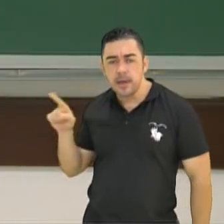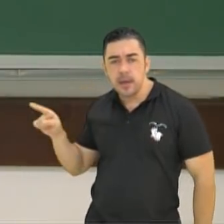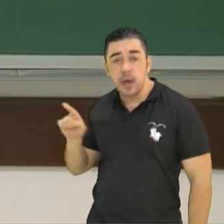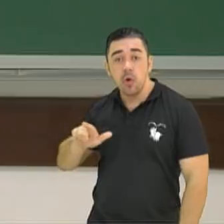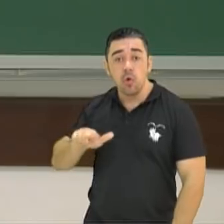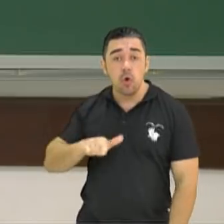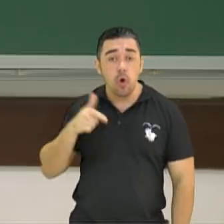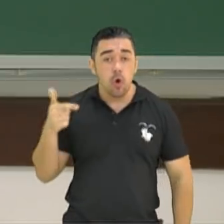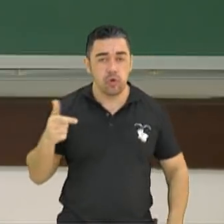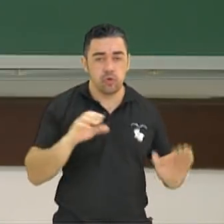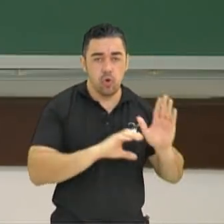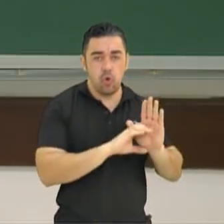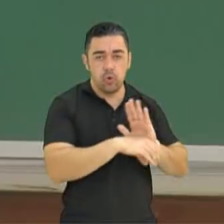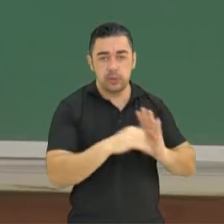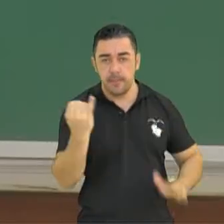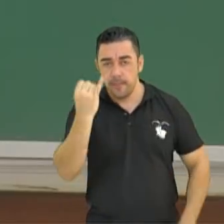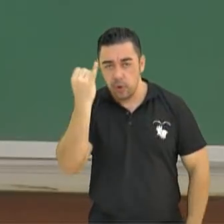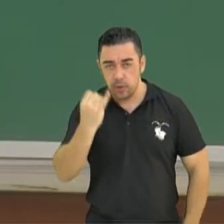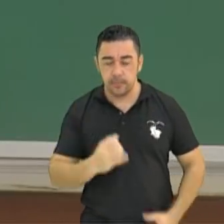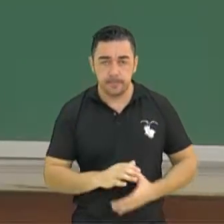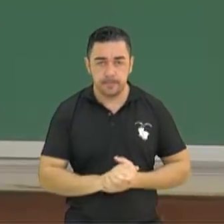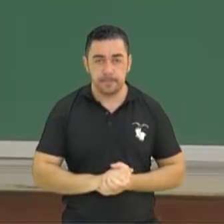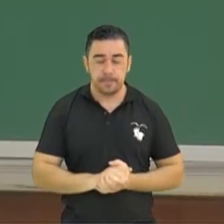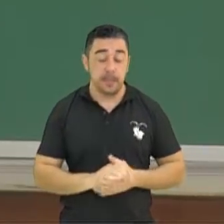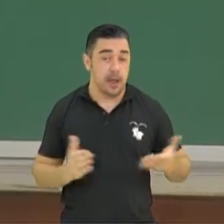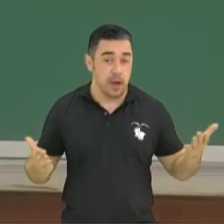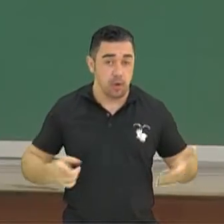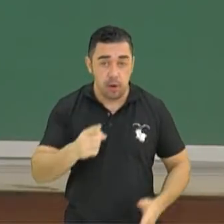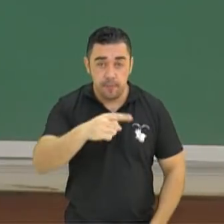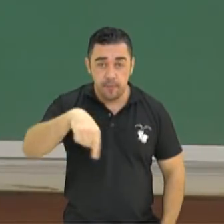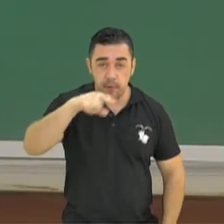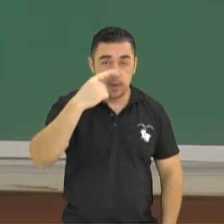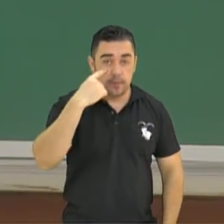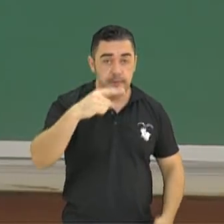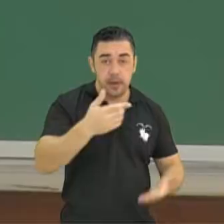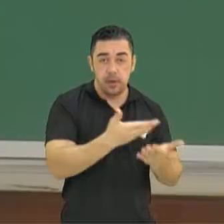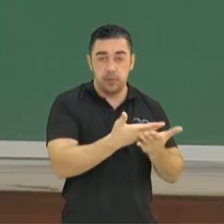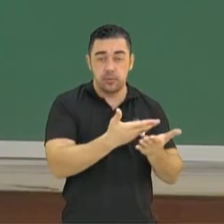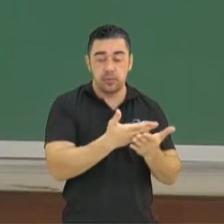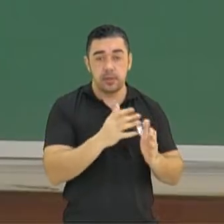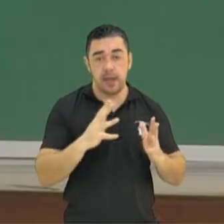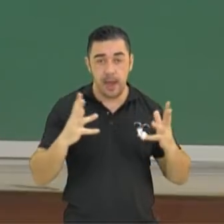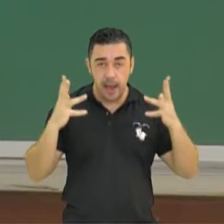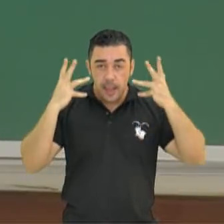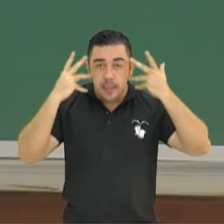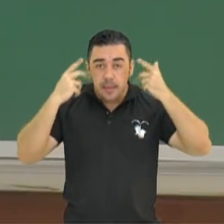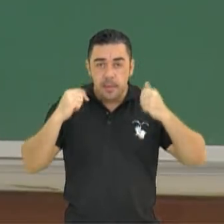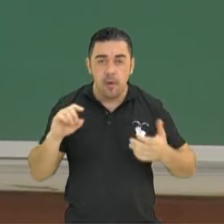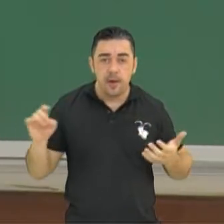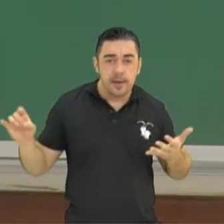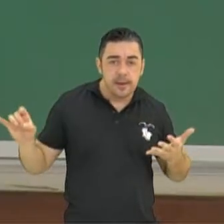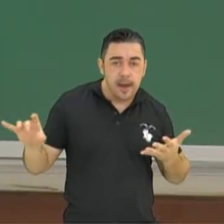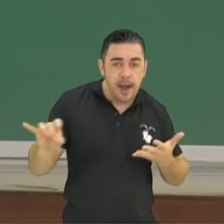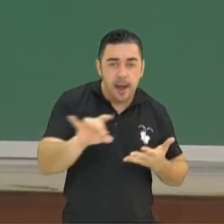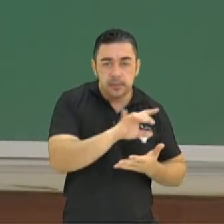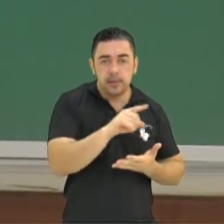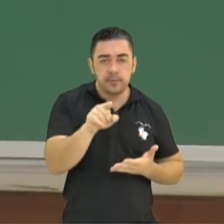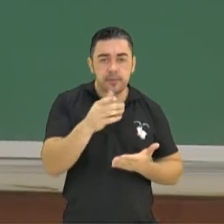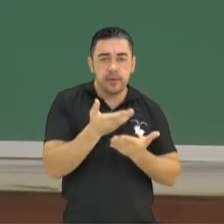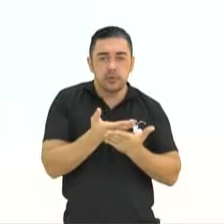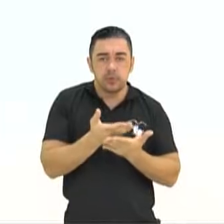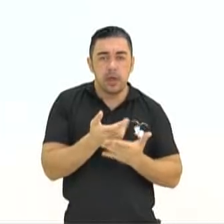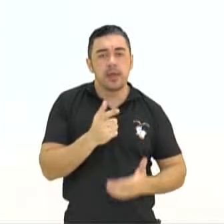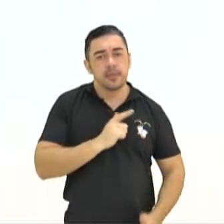outros conceitos importantes. Agora que vocês vão começar a estudar os animais, tá? Então, cada animal que você vai estudar, você vai ver que